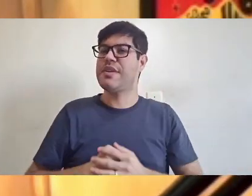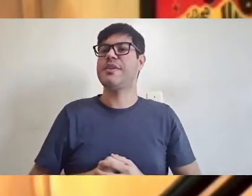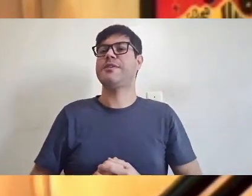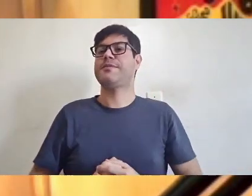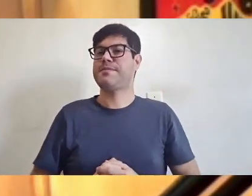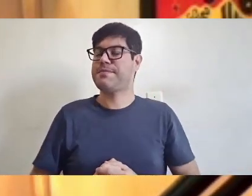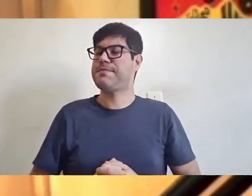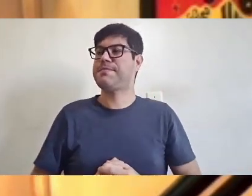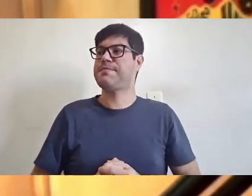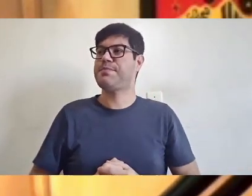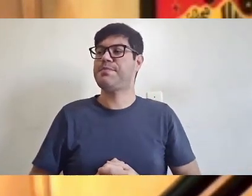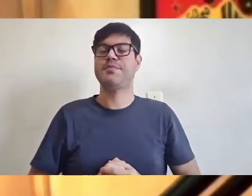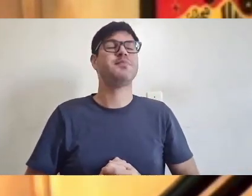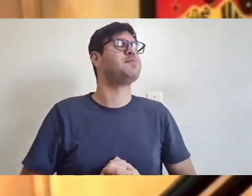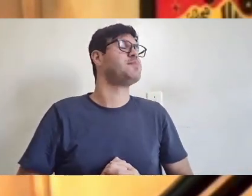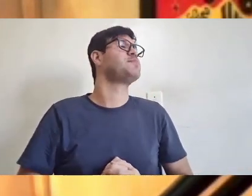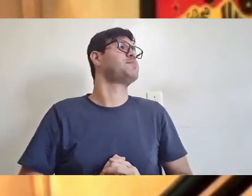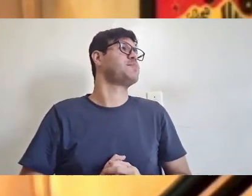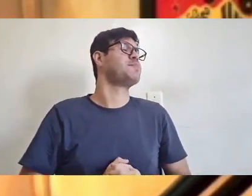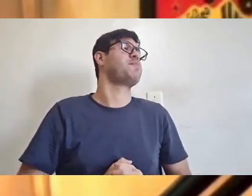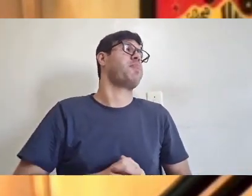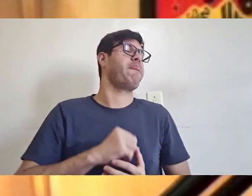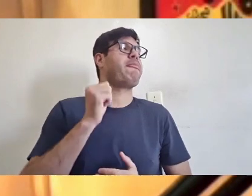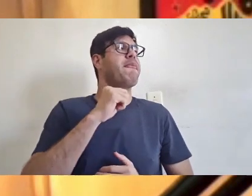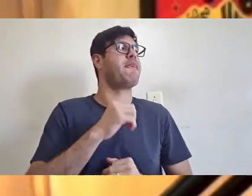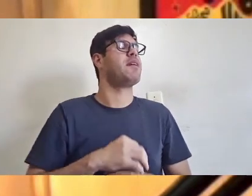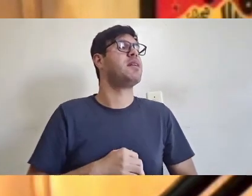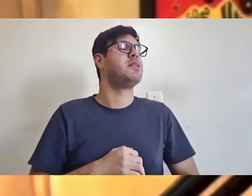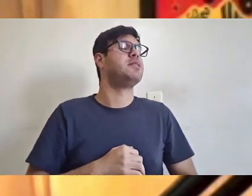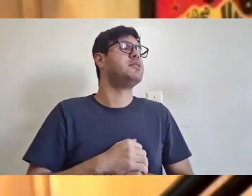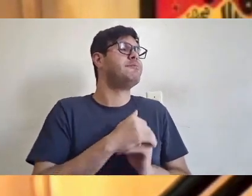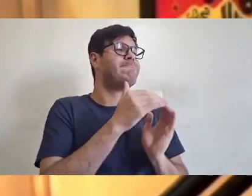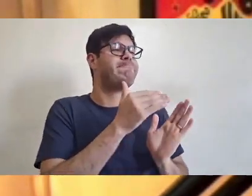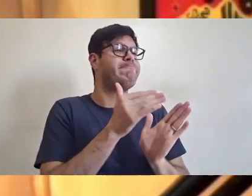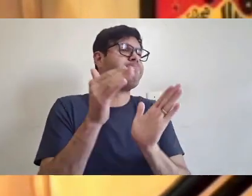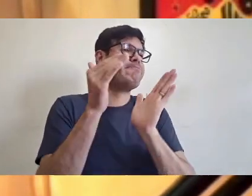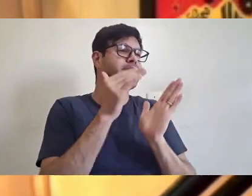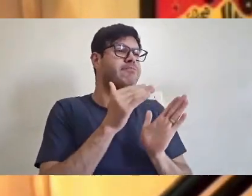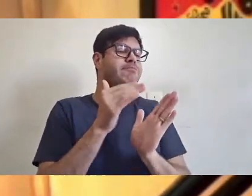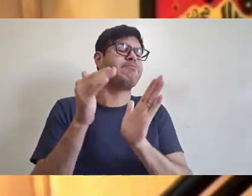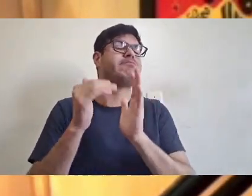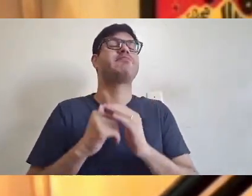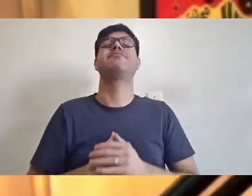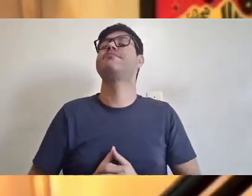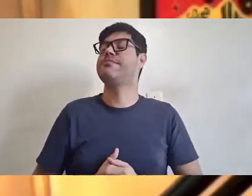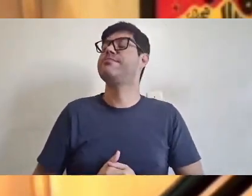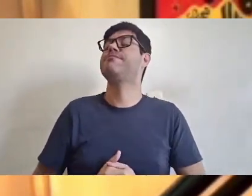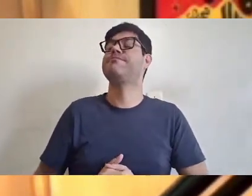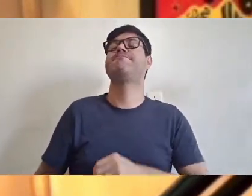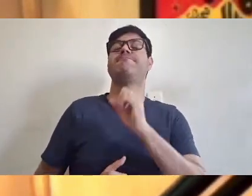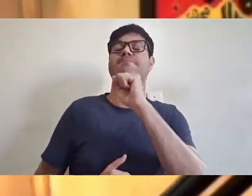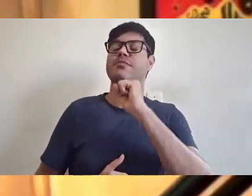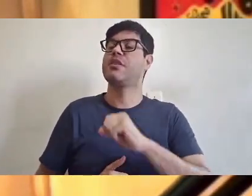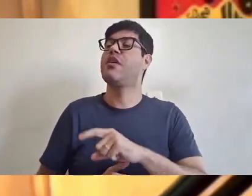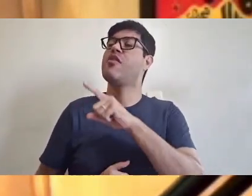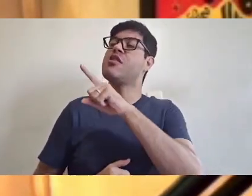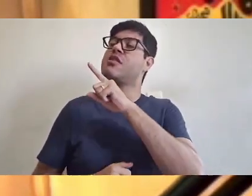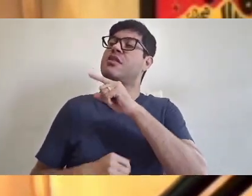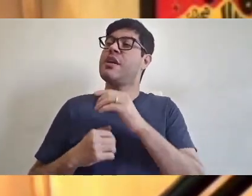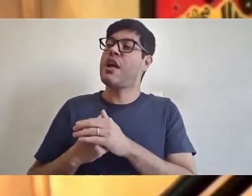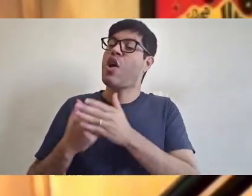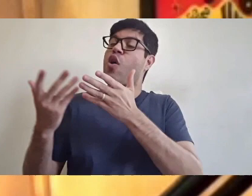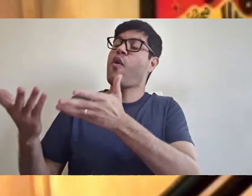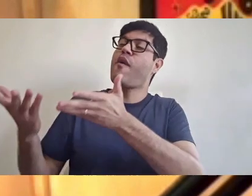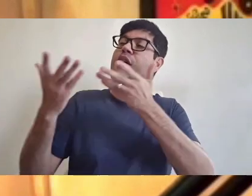Família. Rede Família. Então, mas são passagens. E quando você foi convidado para ir a São Paulo,